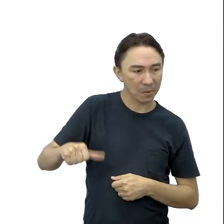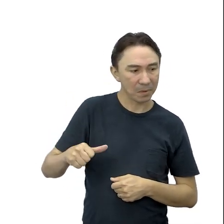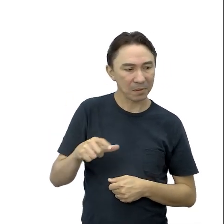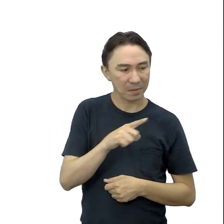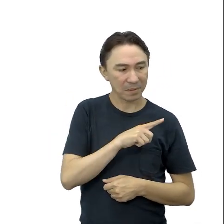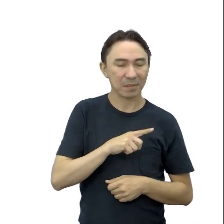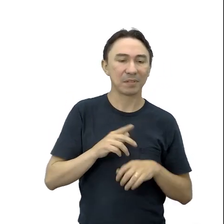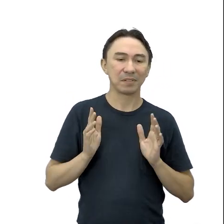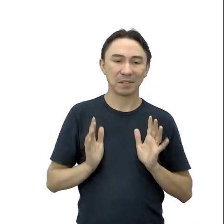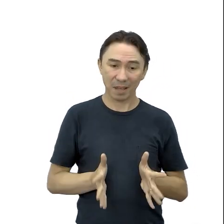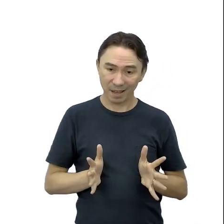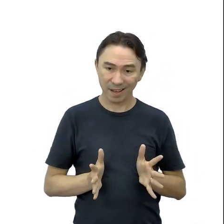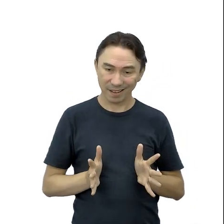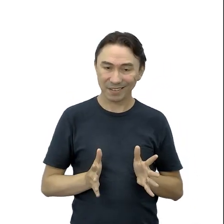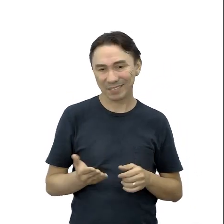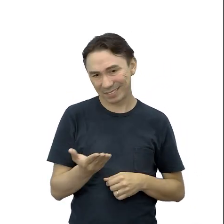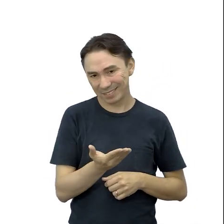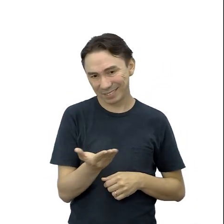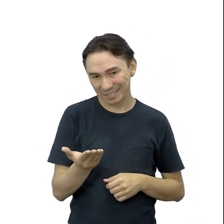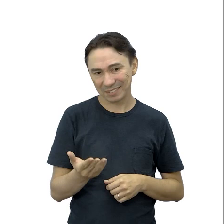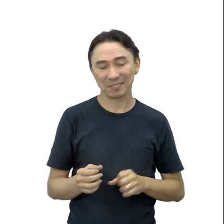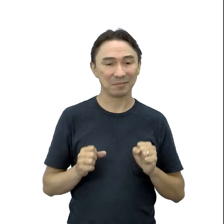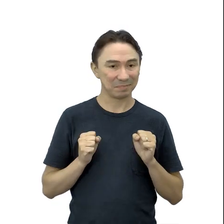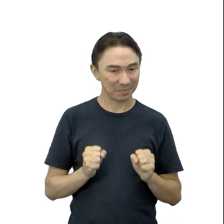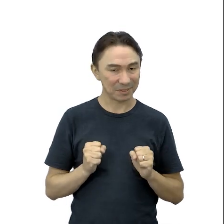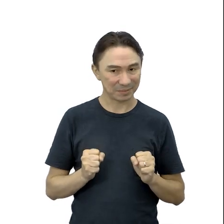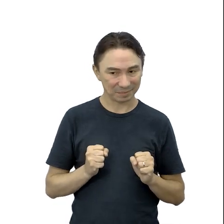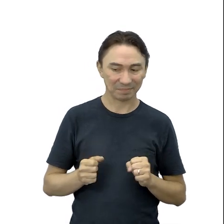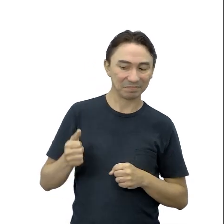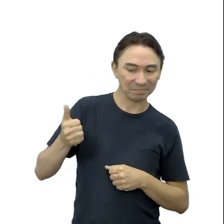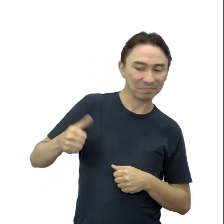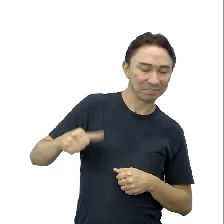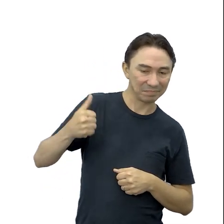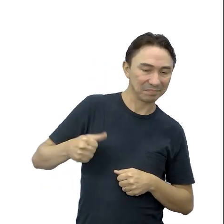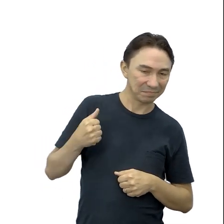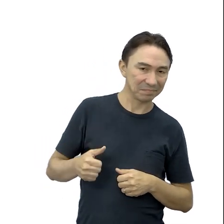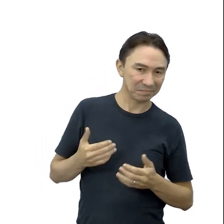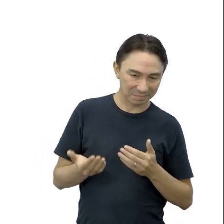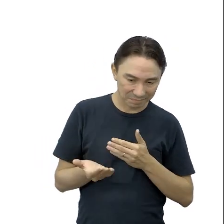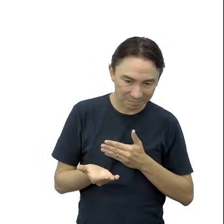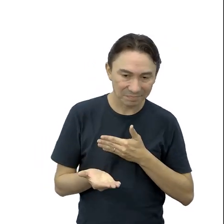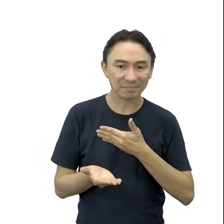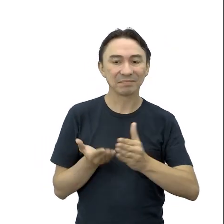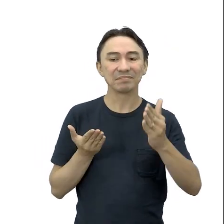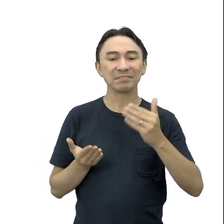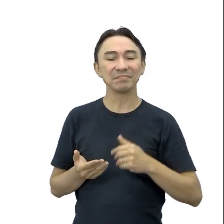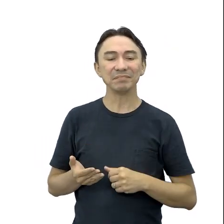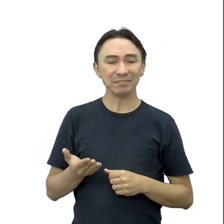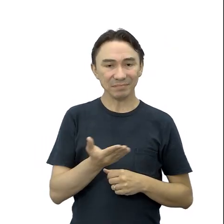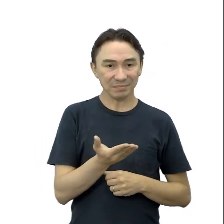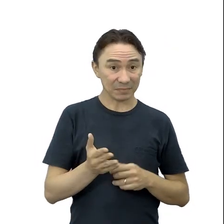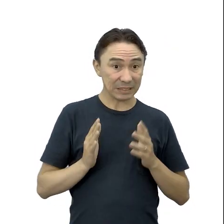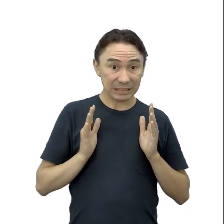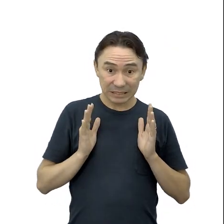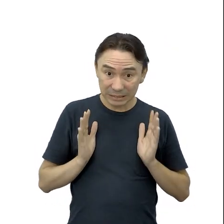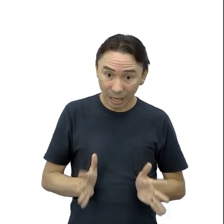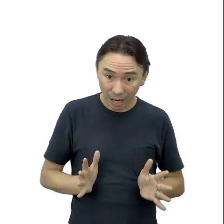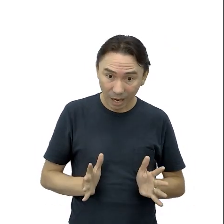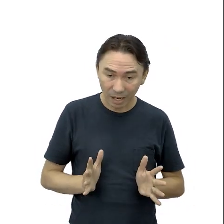tenham aplicado avaliação diagnóstica de entrada, tá certo? Quem já aplicou já tem os resultados, né?